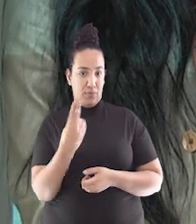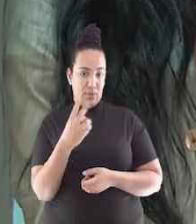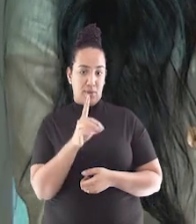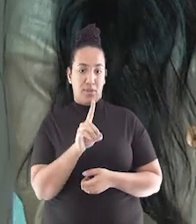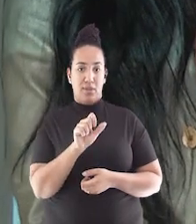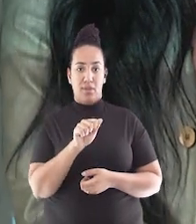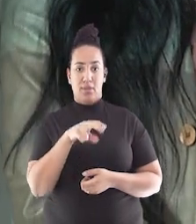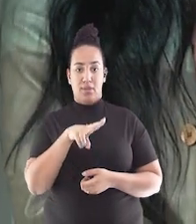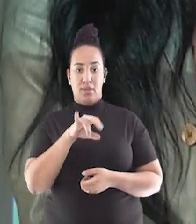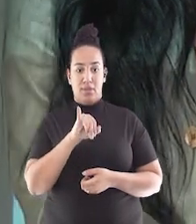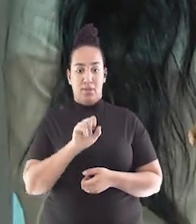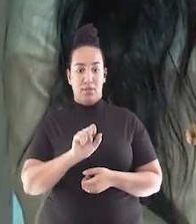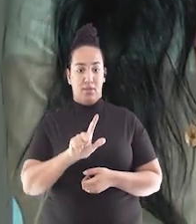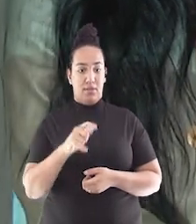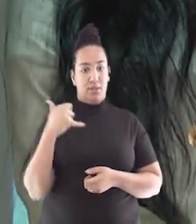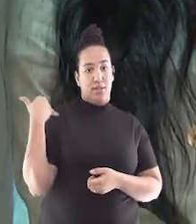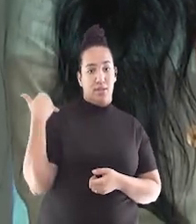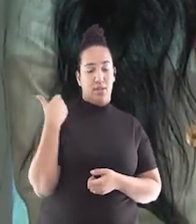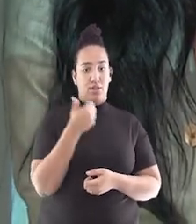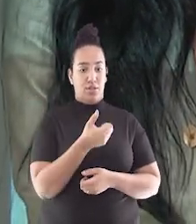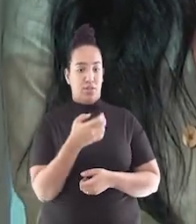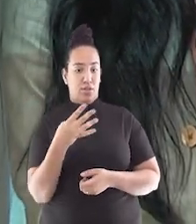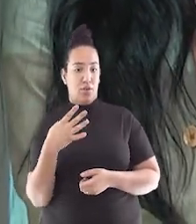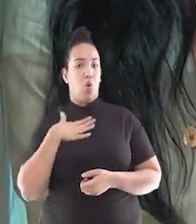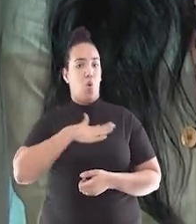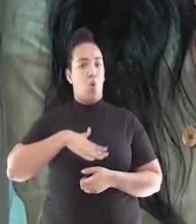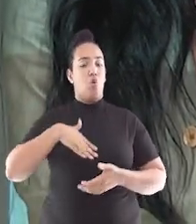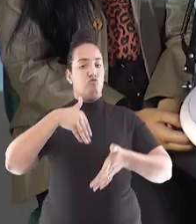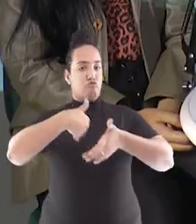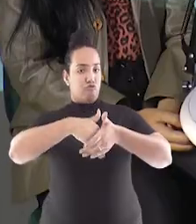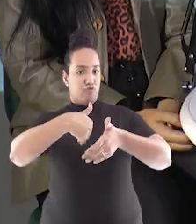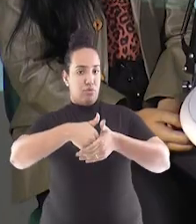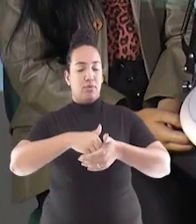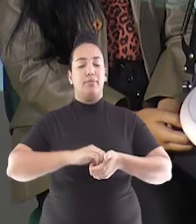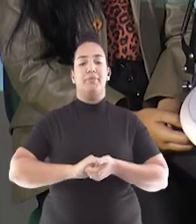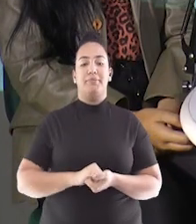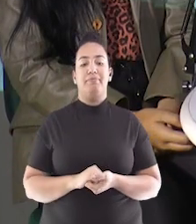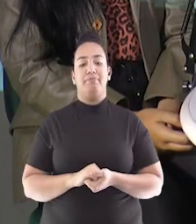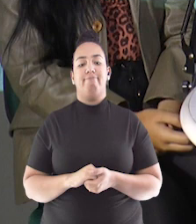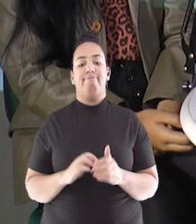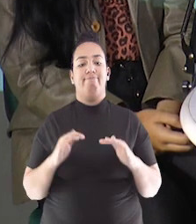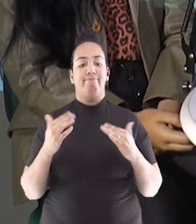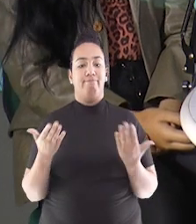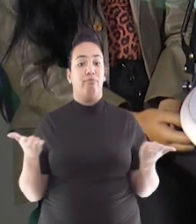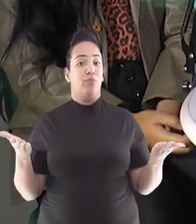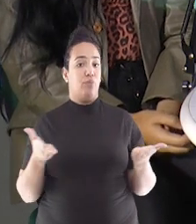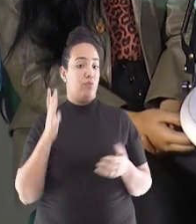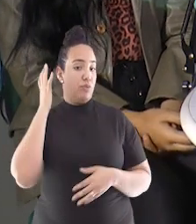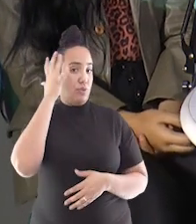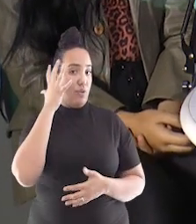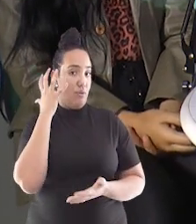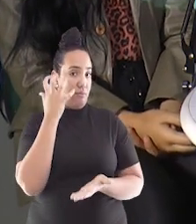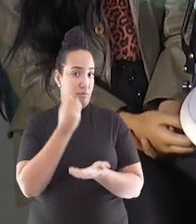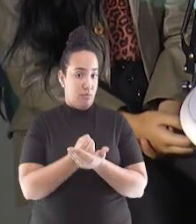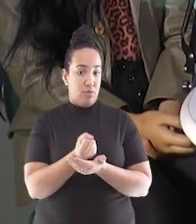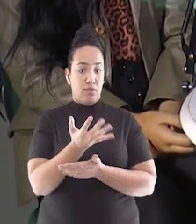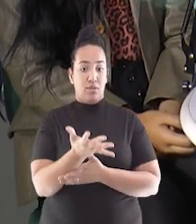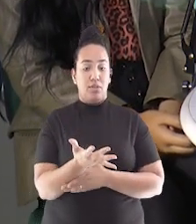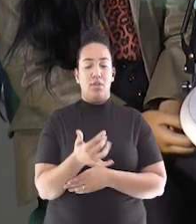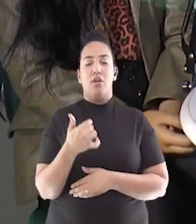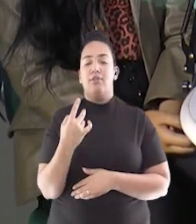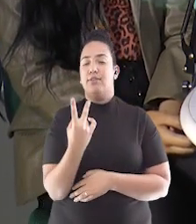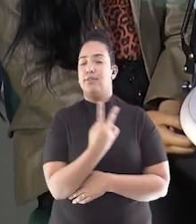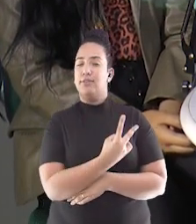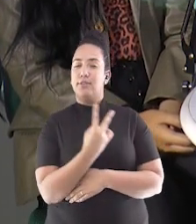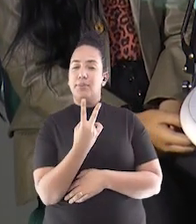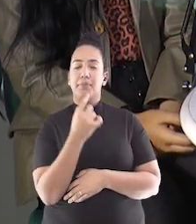Daniel, tenho 14 anos e eu gosto de jogar futebol. Então, pro podcast de hoje, eu e Matheus pensamos